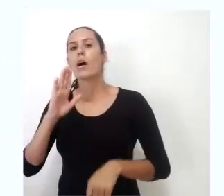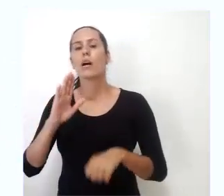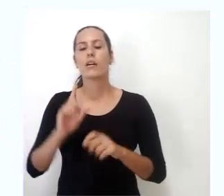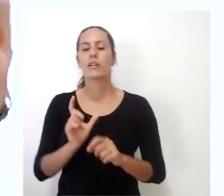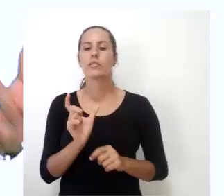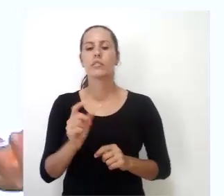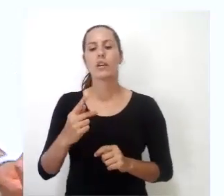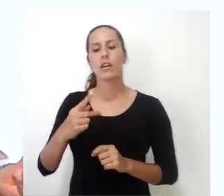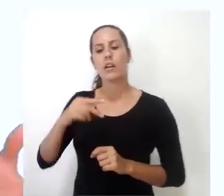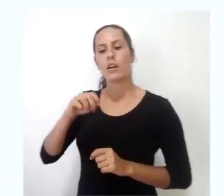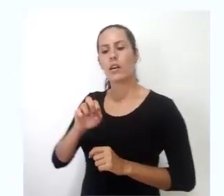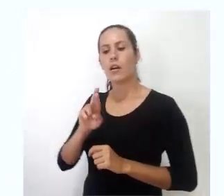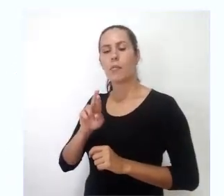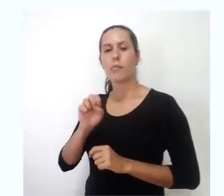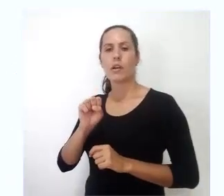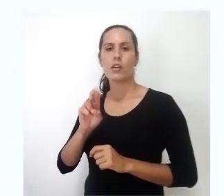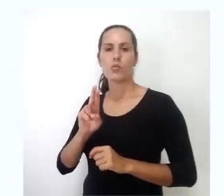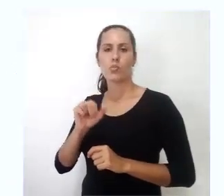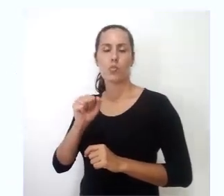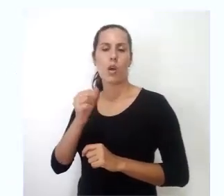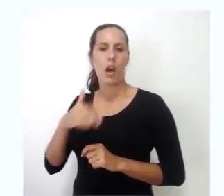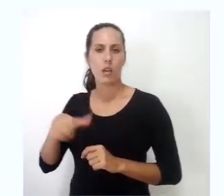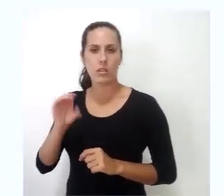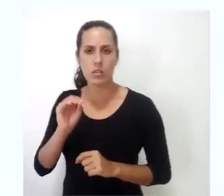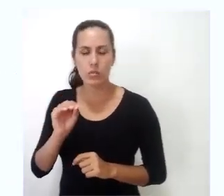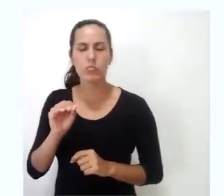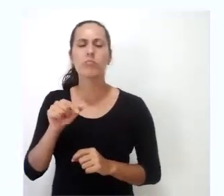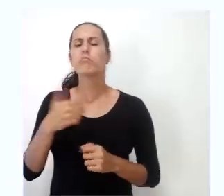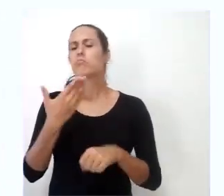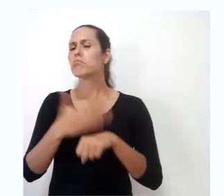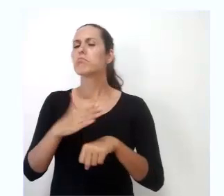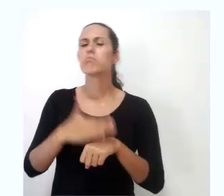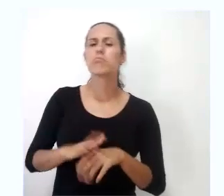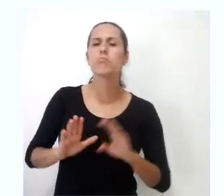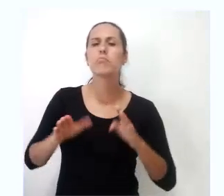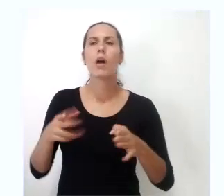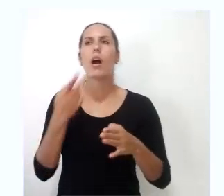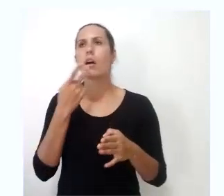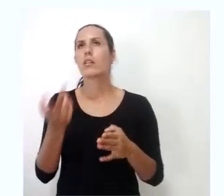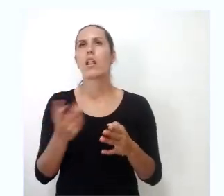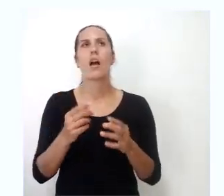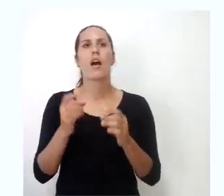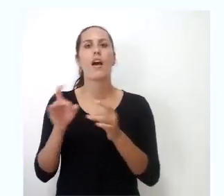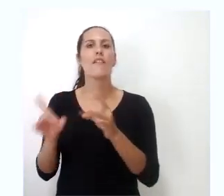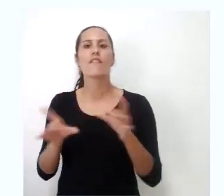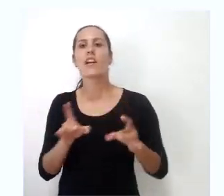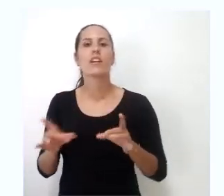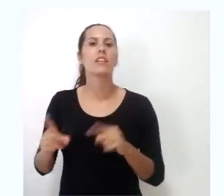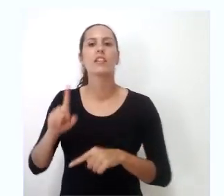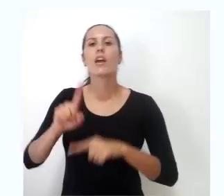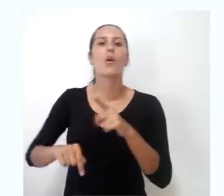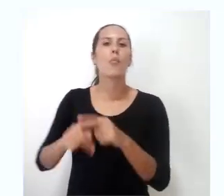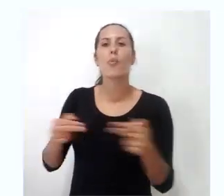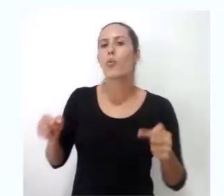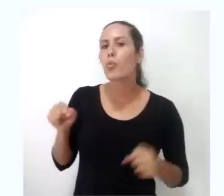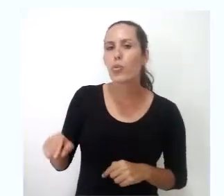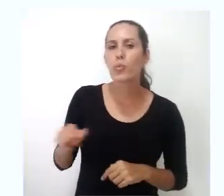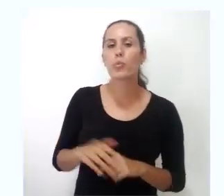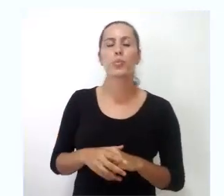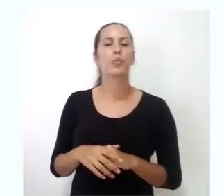a persuasão, você pode treinar com o seu professor, certo? Vamos fazer campanhas, vender um produto X,